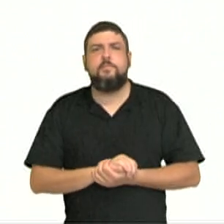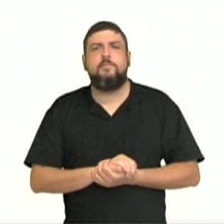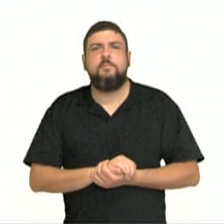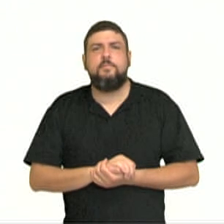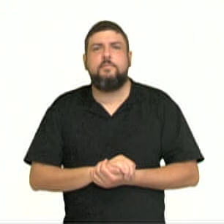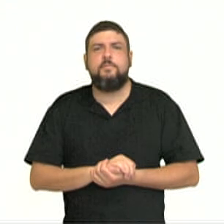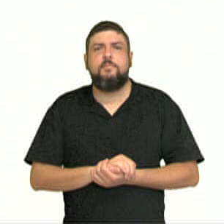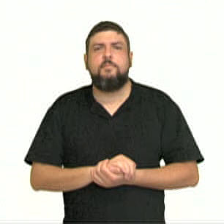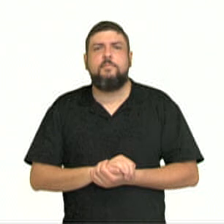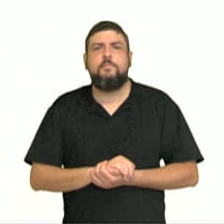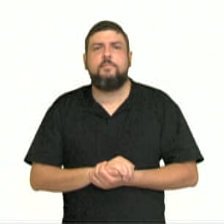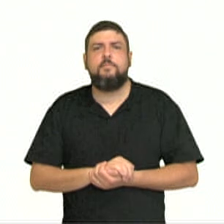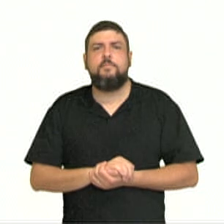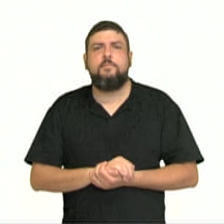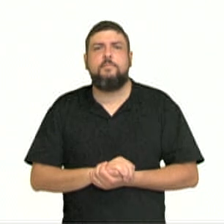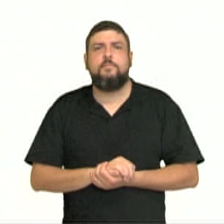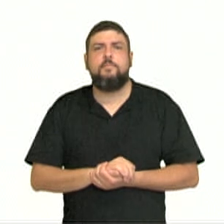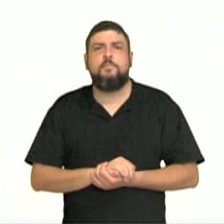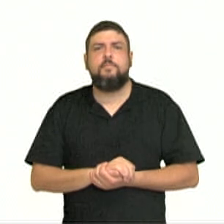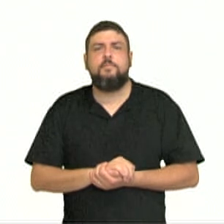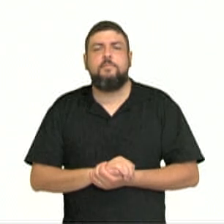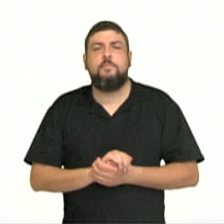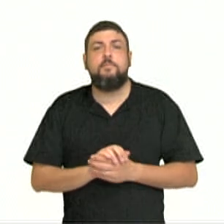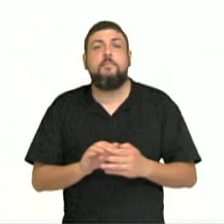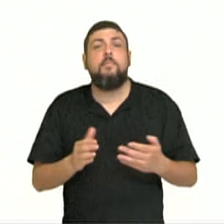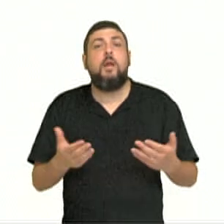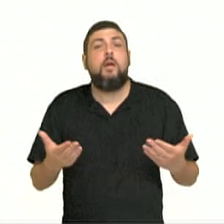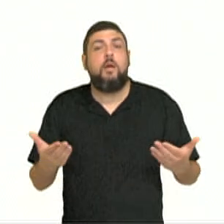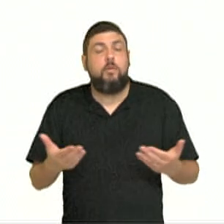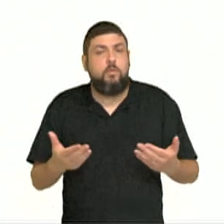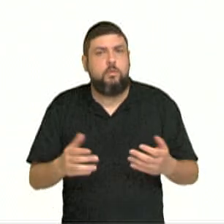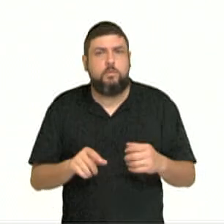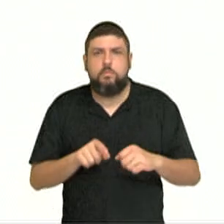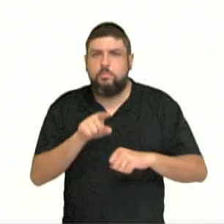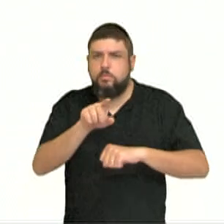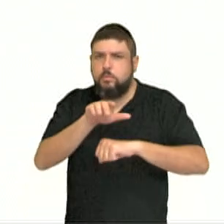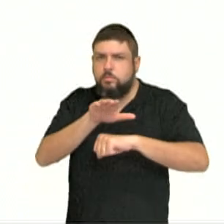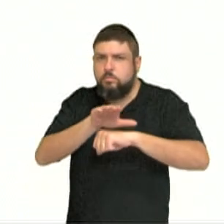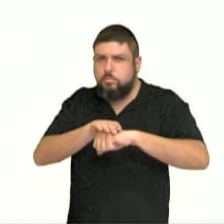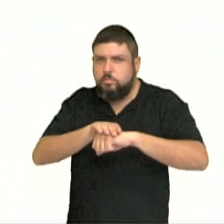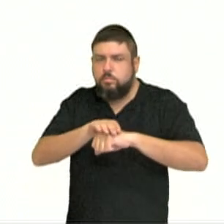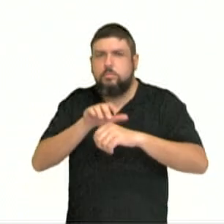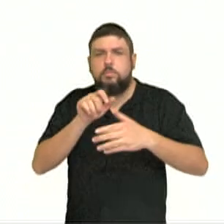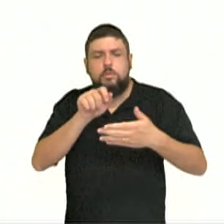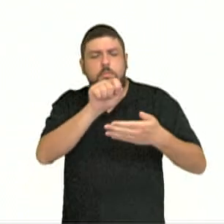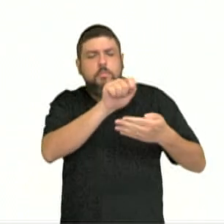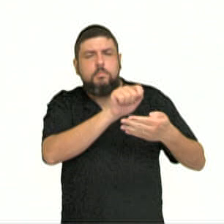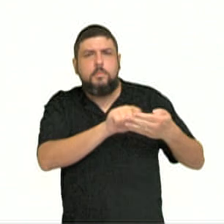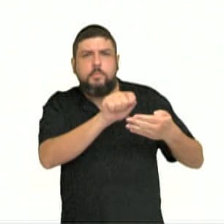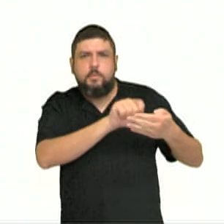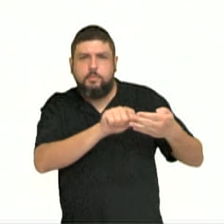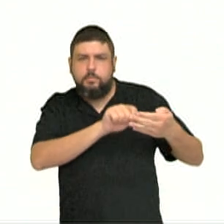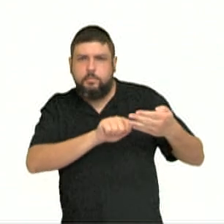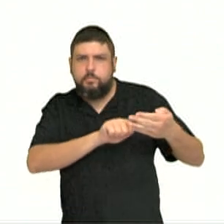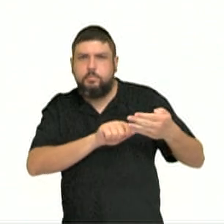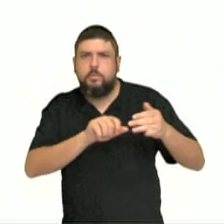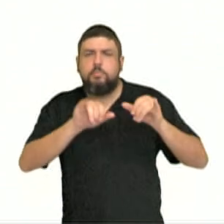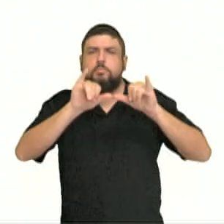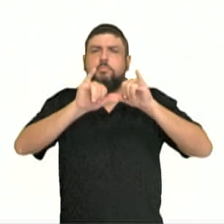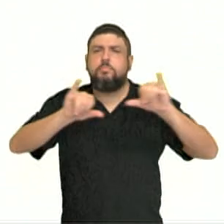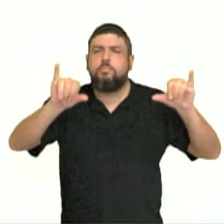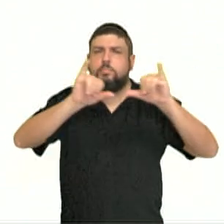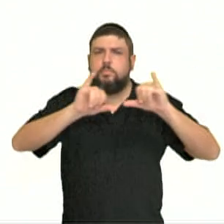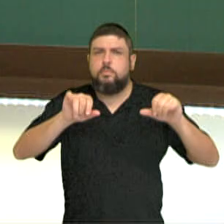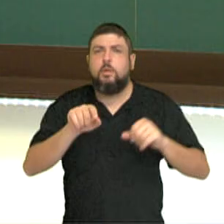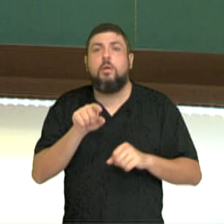lá. Então, agora, você deverá escrever o lead para uma notícia. O fato que você irá noticiar